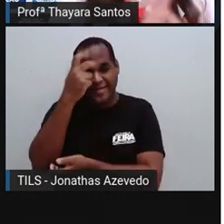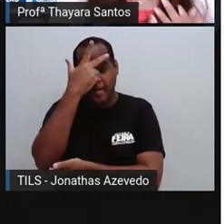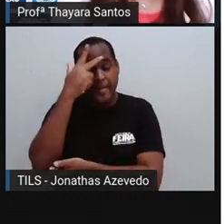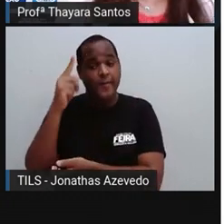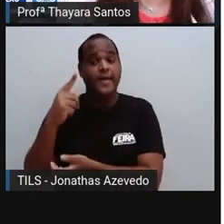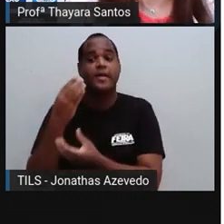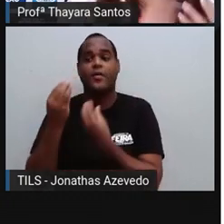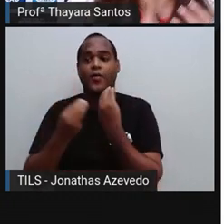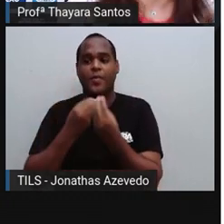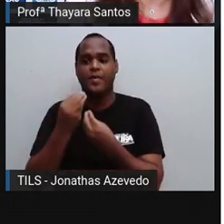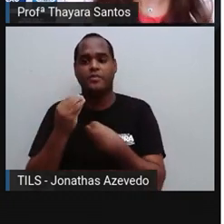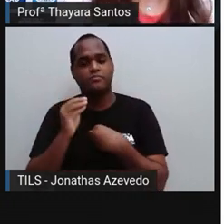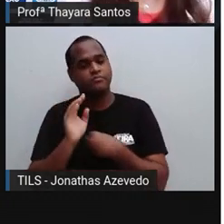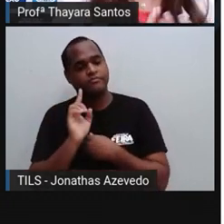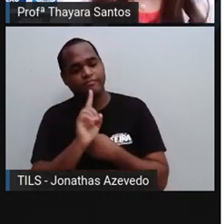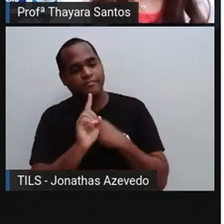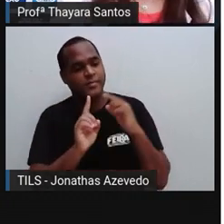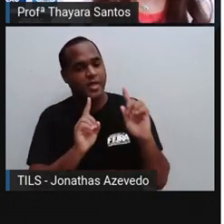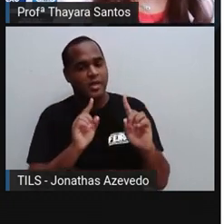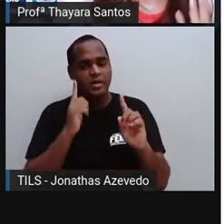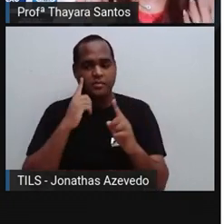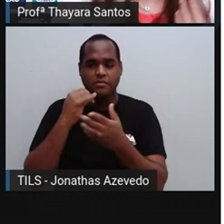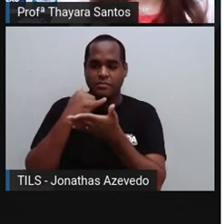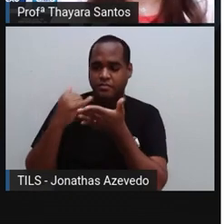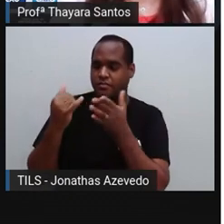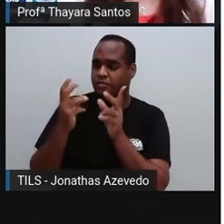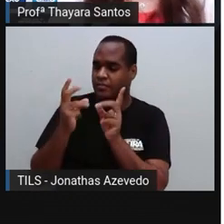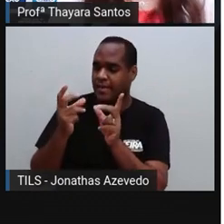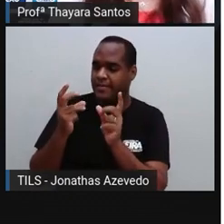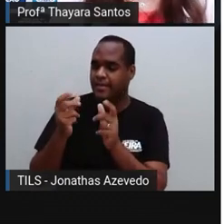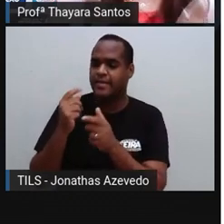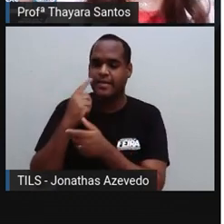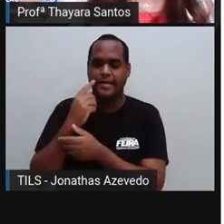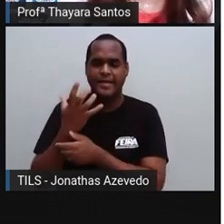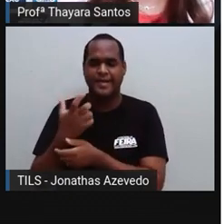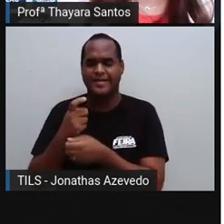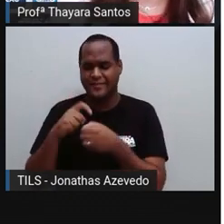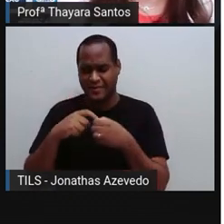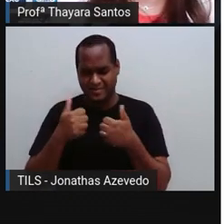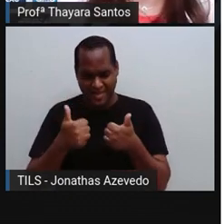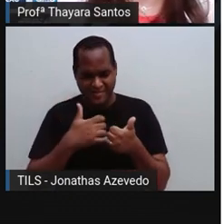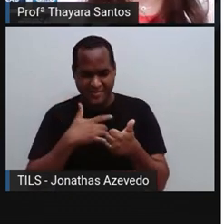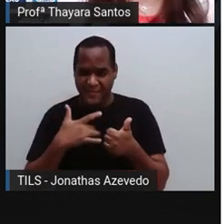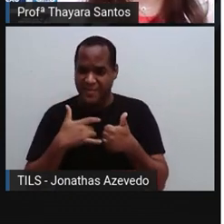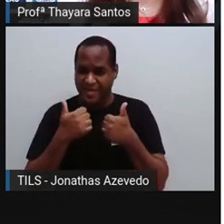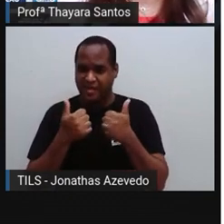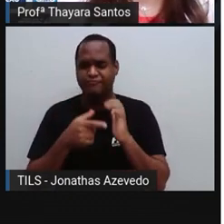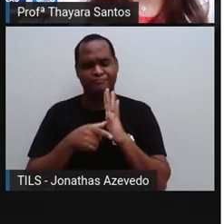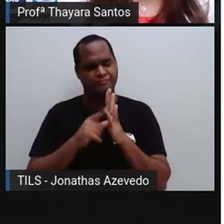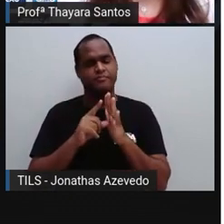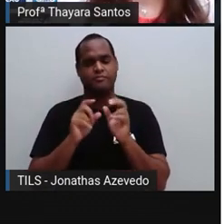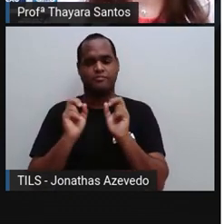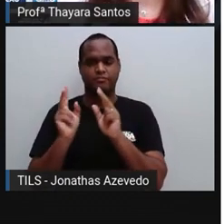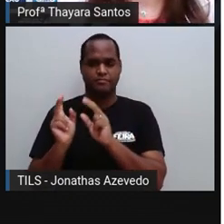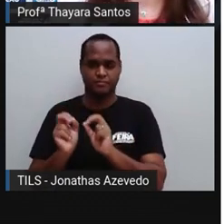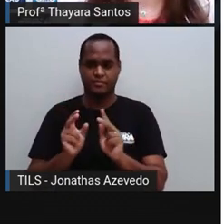pessoa corra atrás de mais droga para que ela volte a se sentir bem como ela estava se sentindo antes.